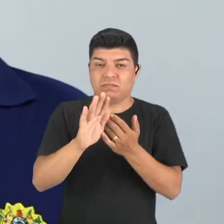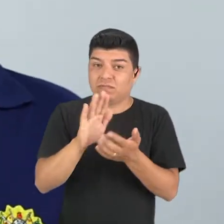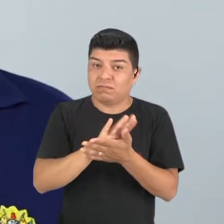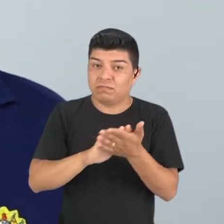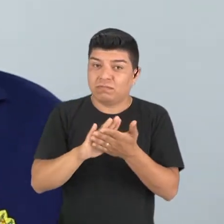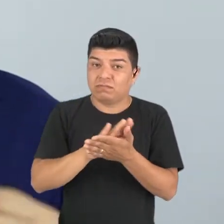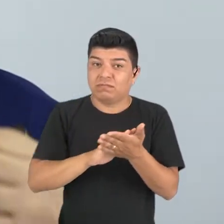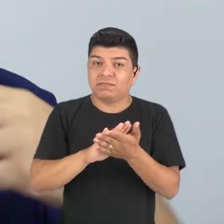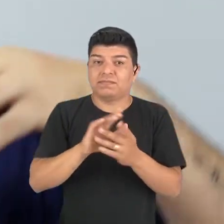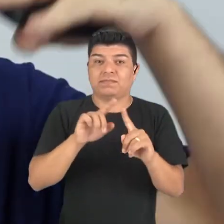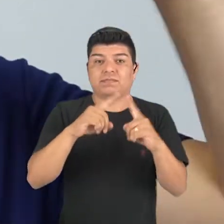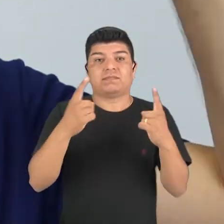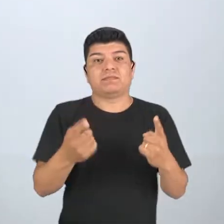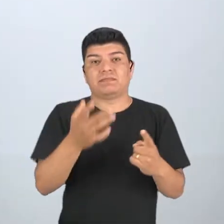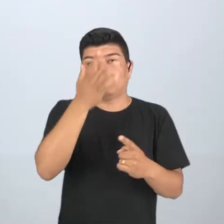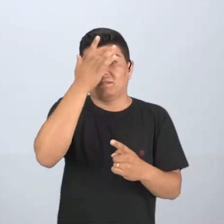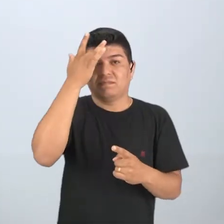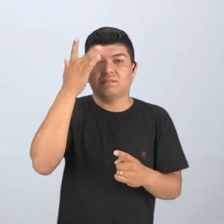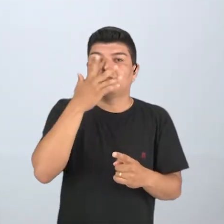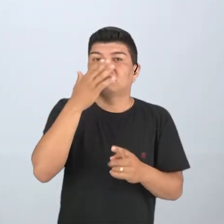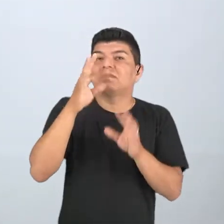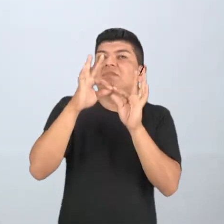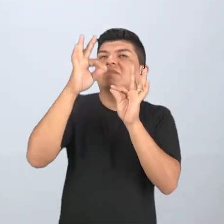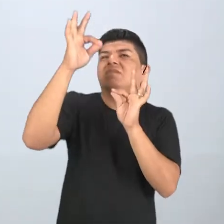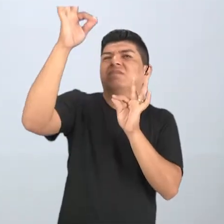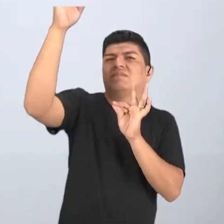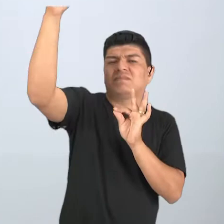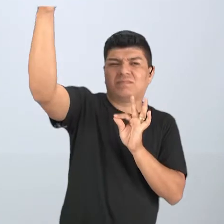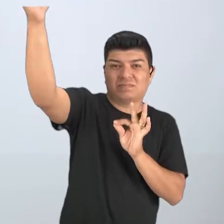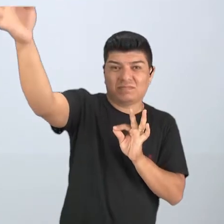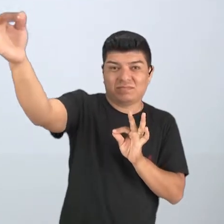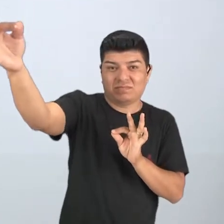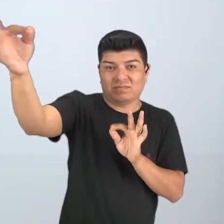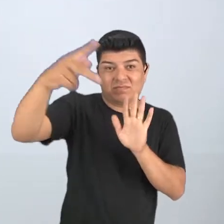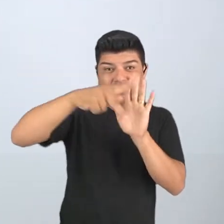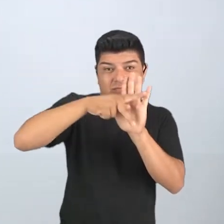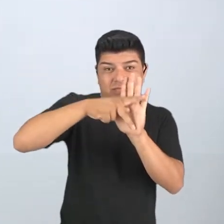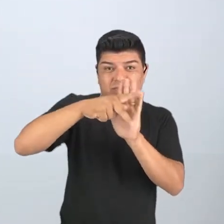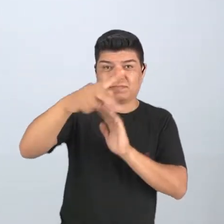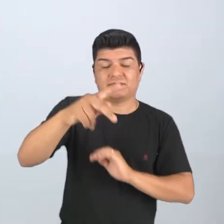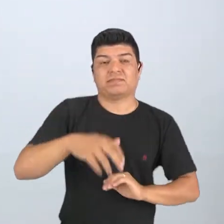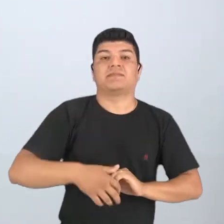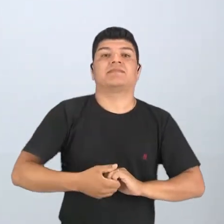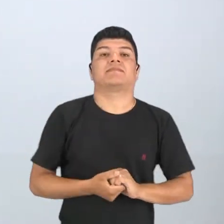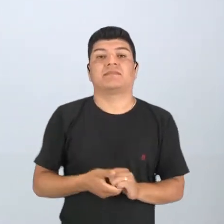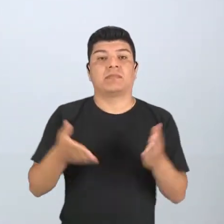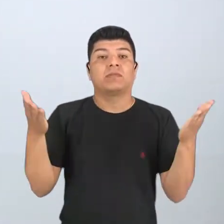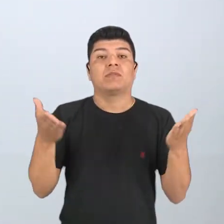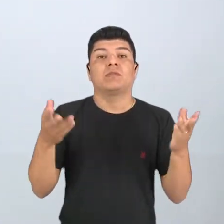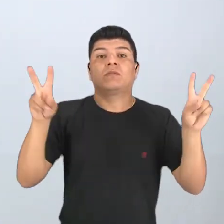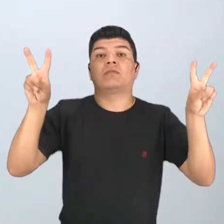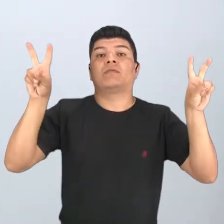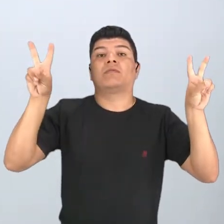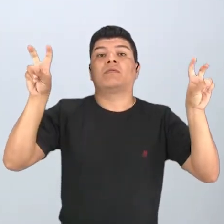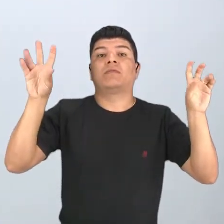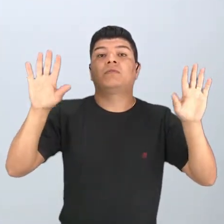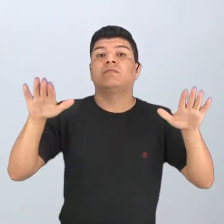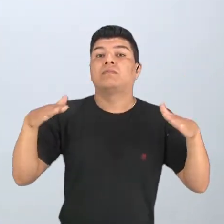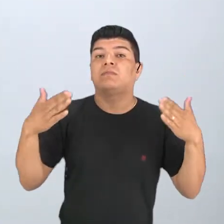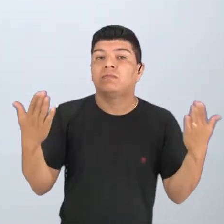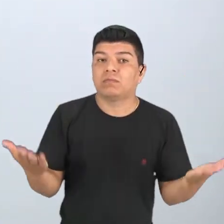para uma pessoa que está bem distante, distante de você. Nós vamos falar hoje sobre